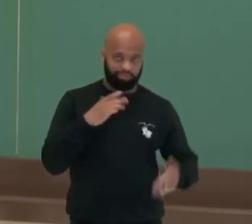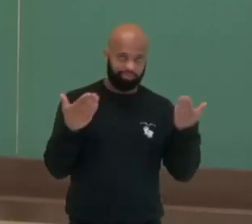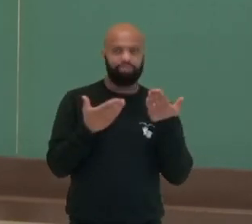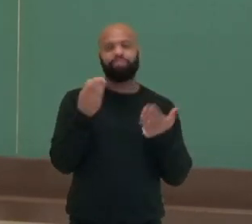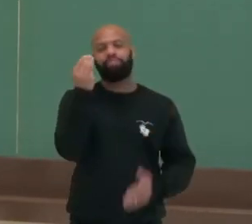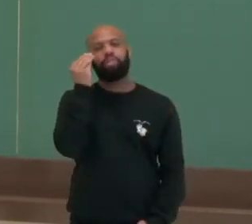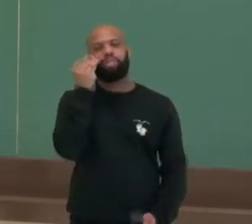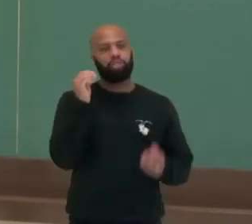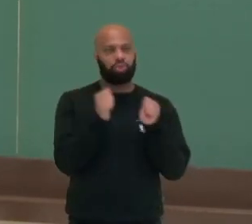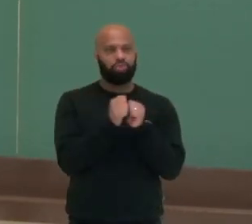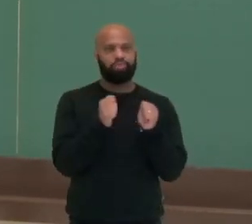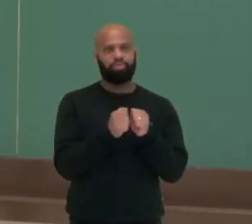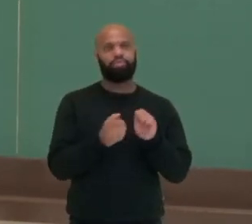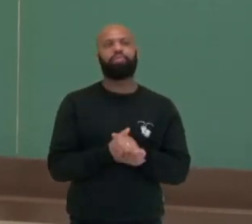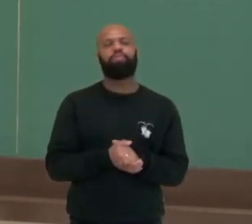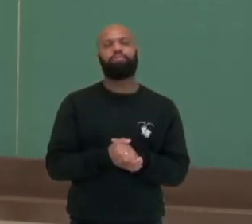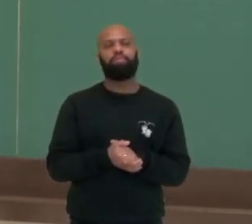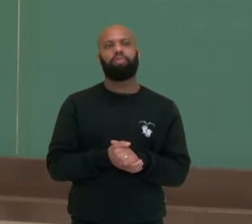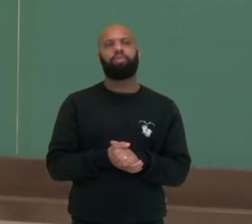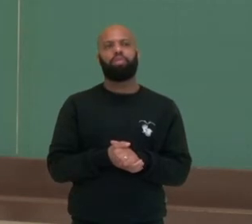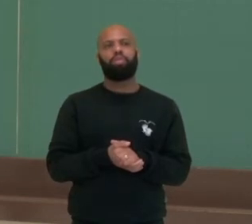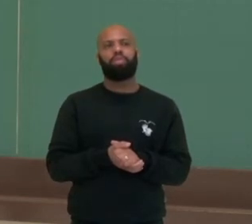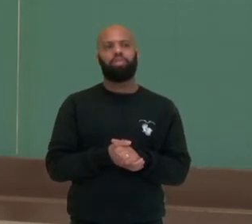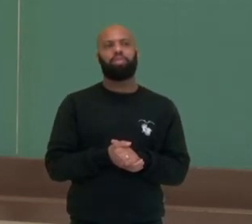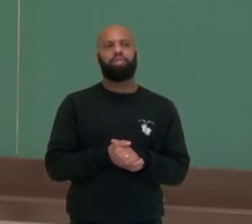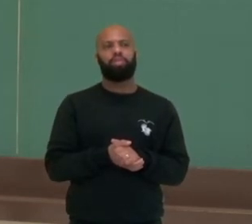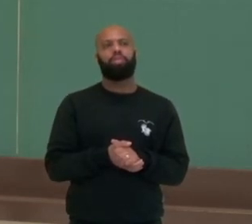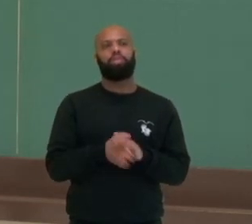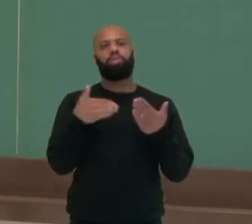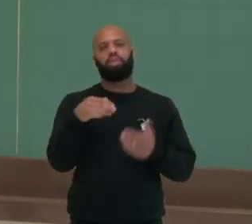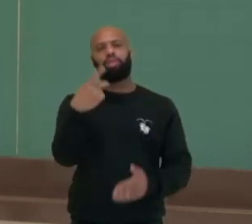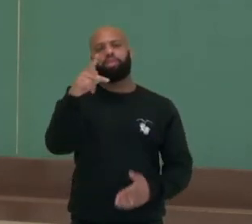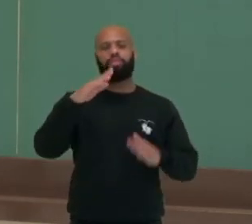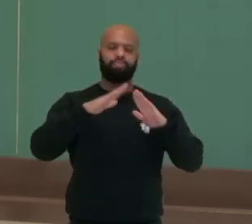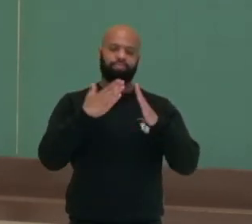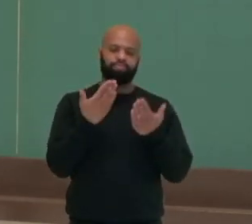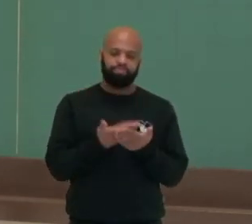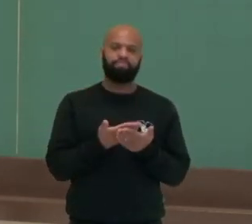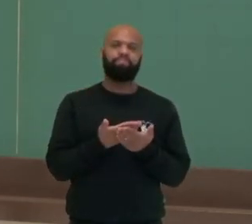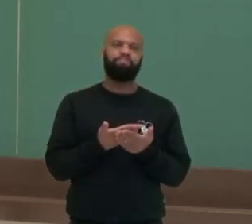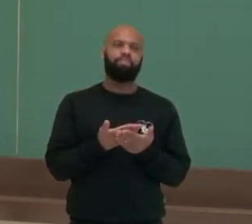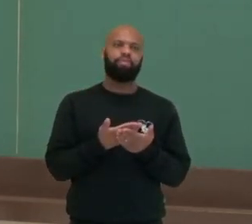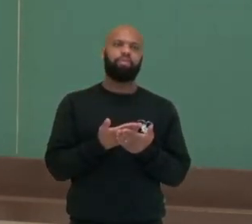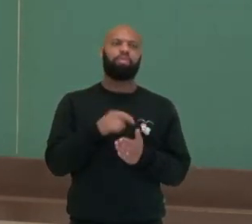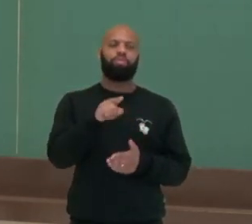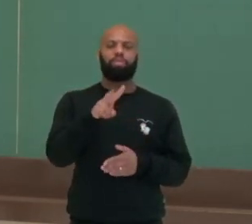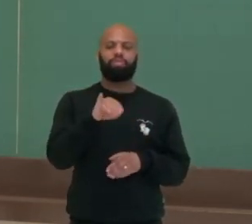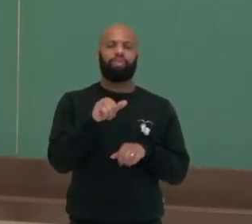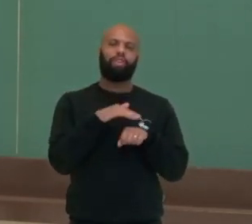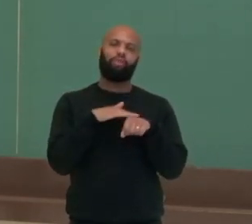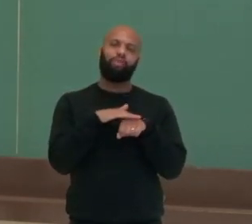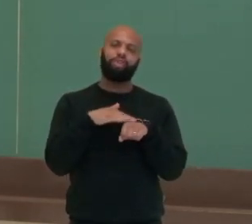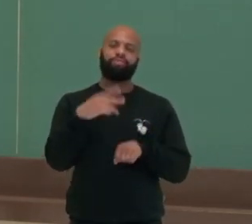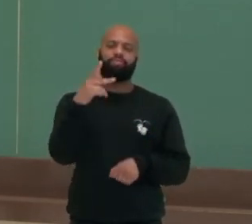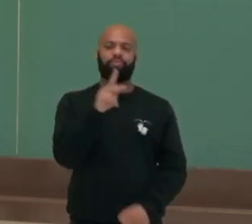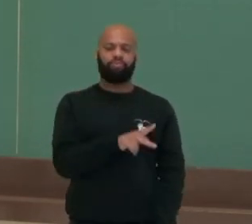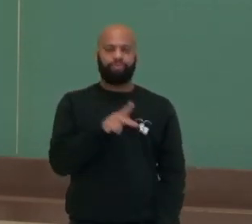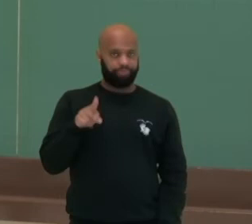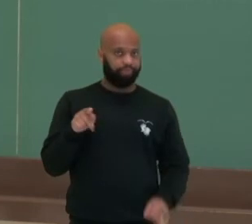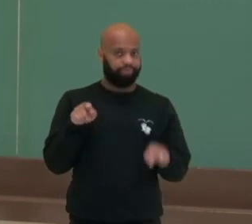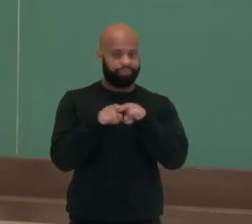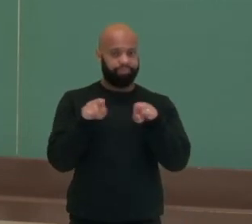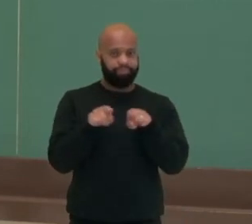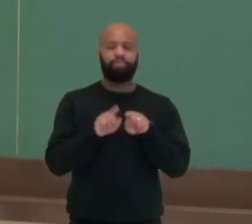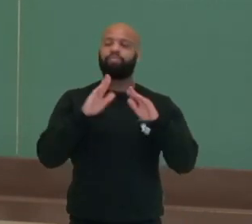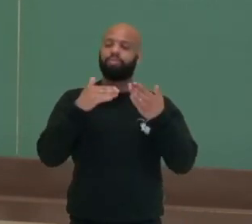tentar jogar? Olha só, aí na sua escola, você dá uma conversada com o seu professor aí,